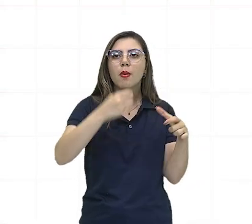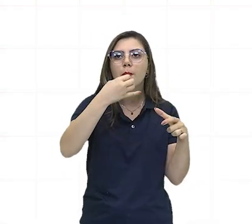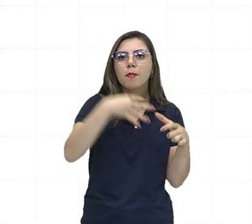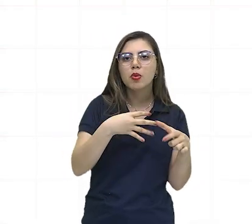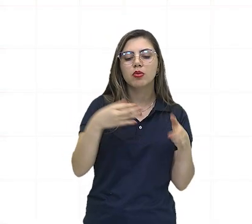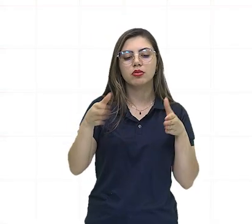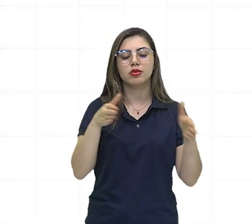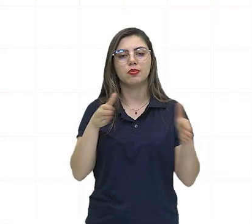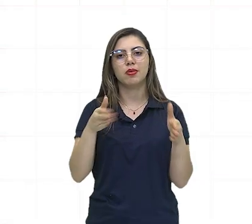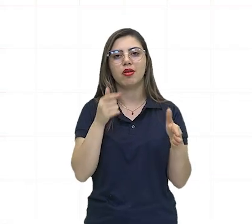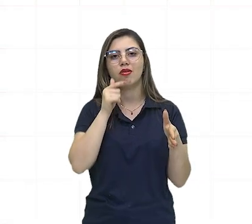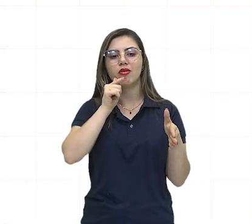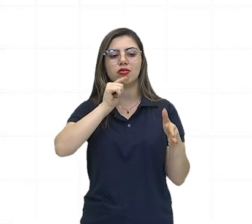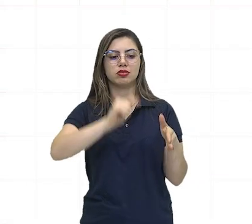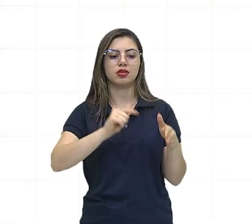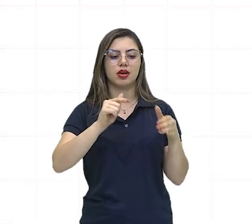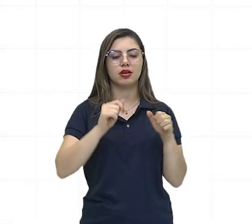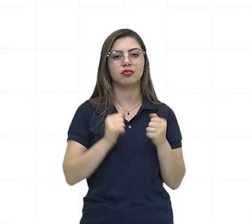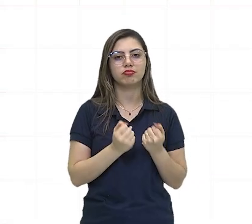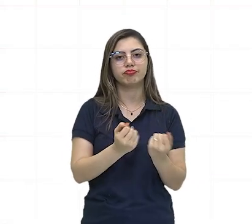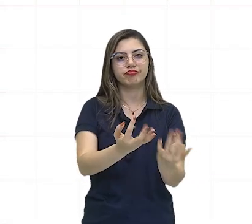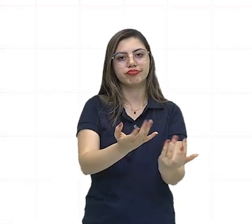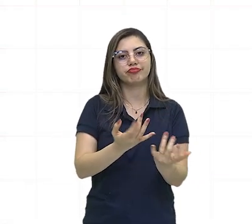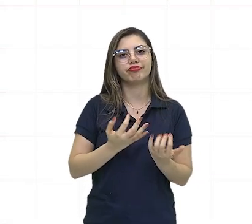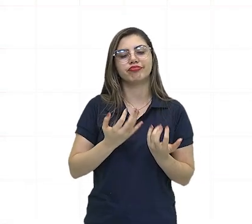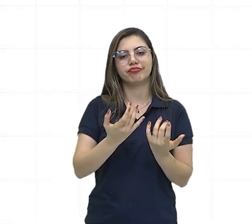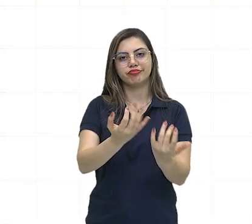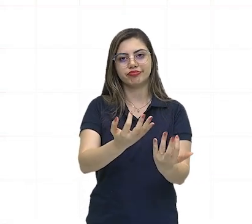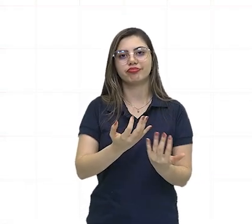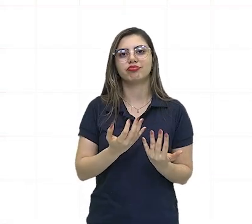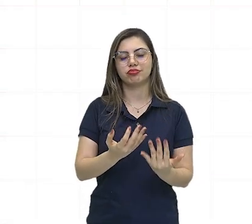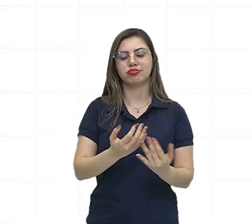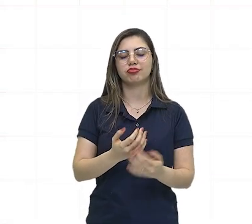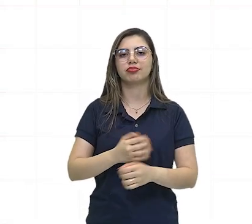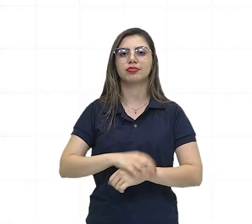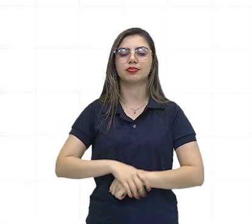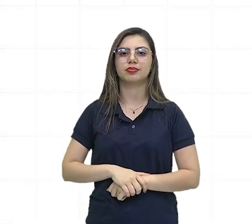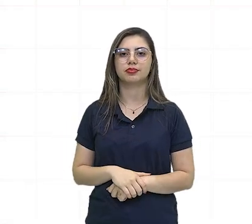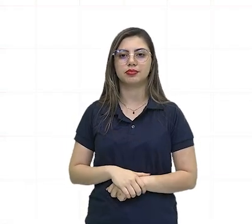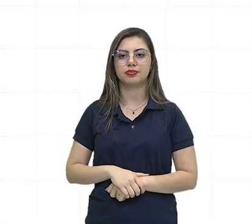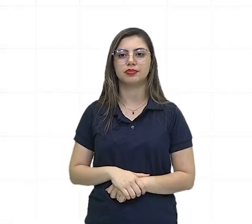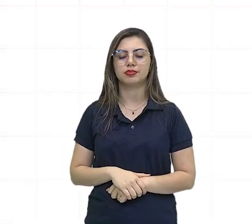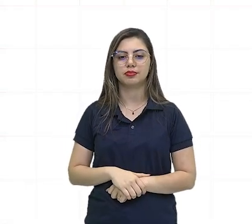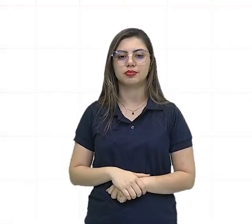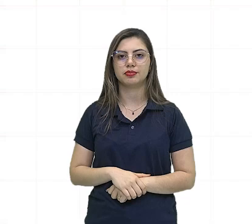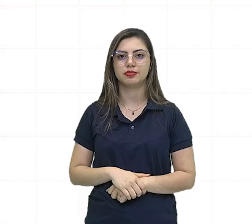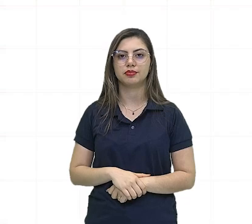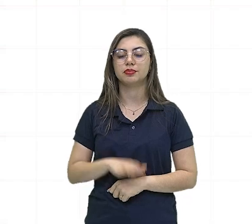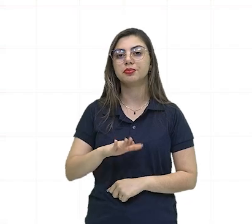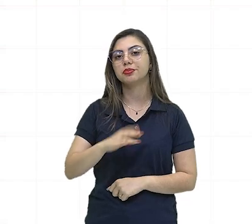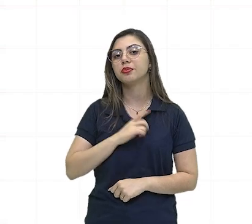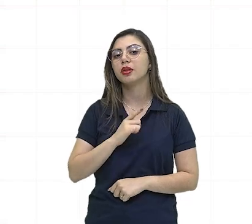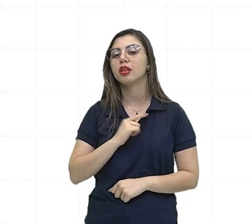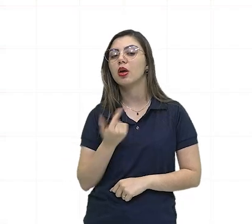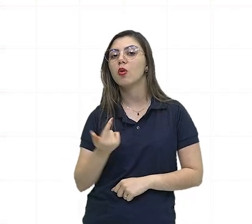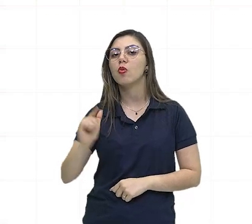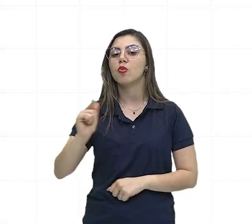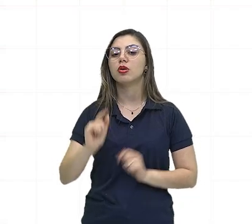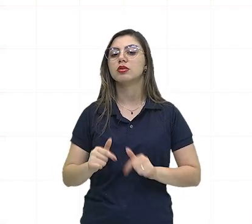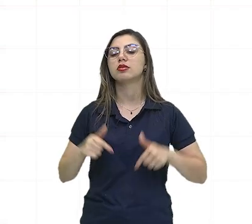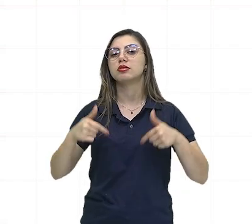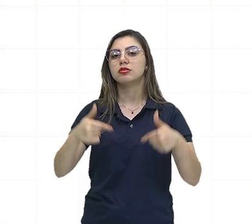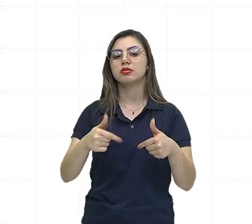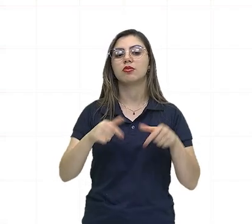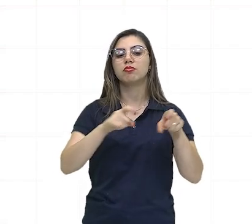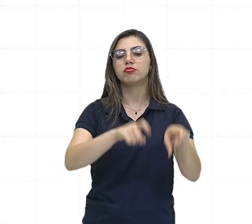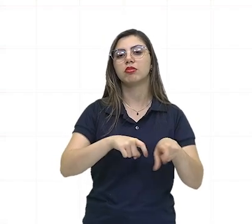época para ser feito ali o cultivo dos vegetais. Uma outra atividade agrícola que